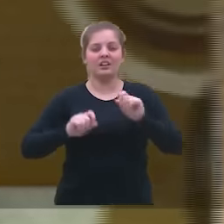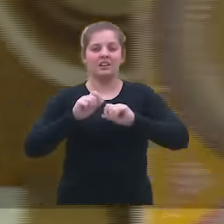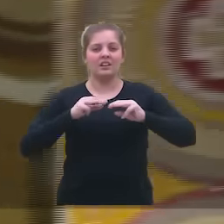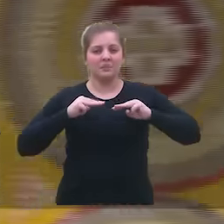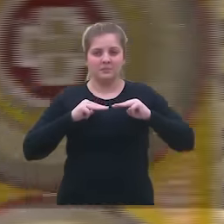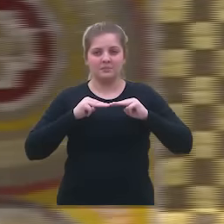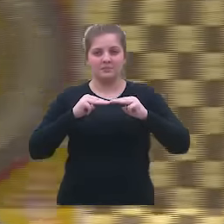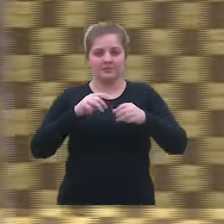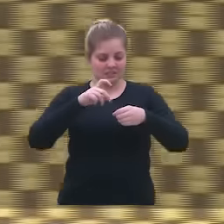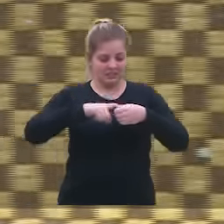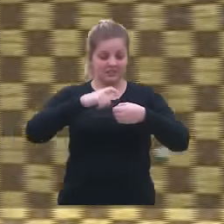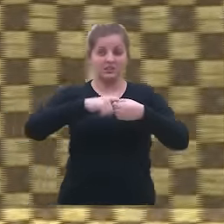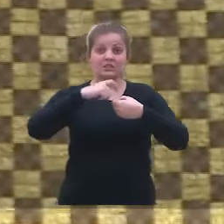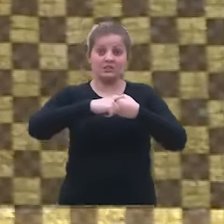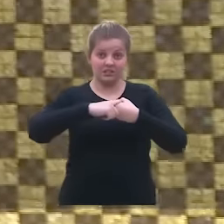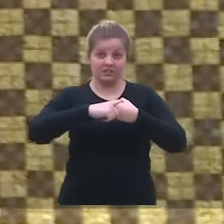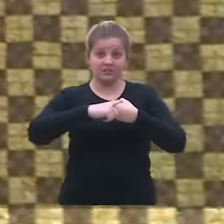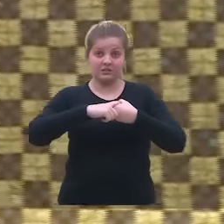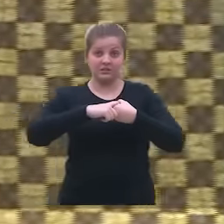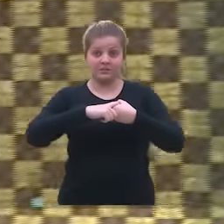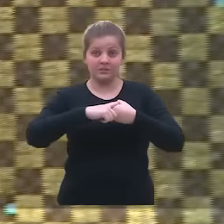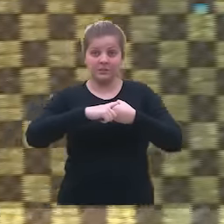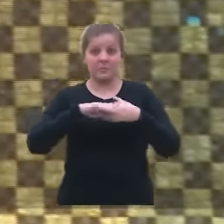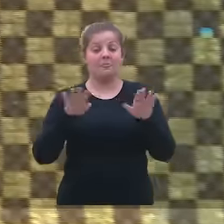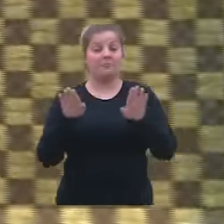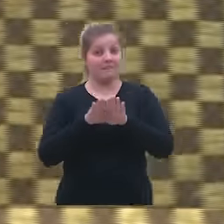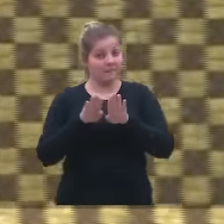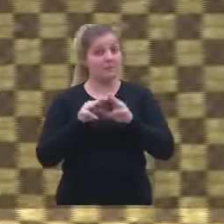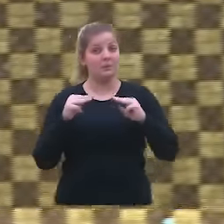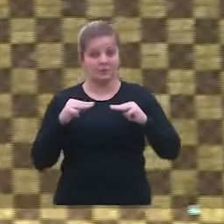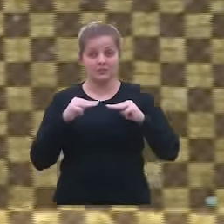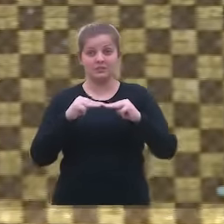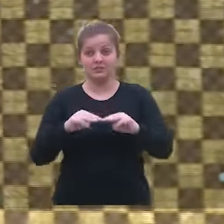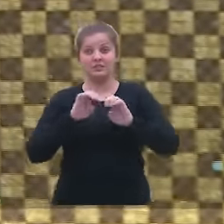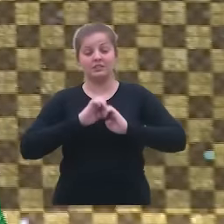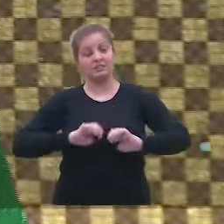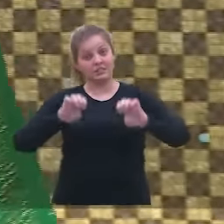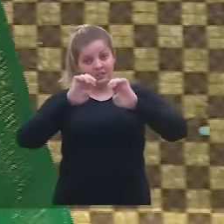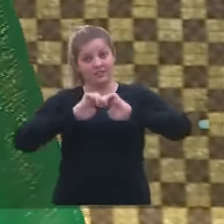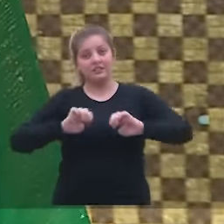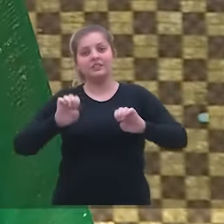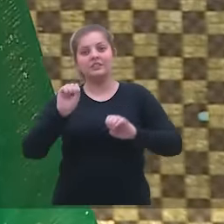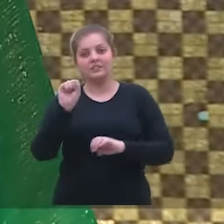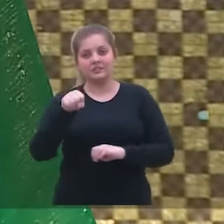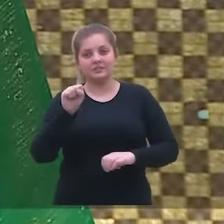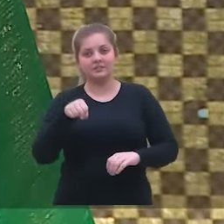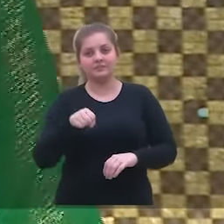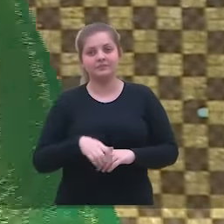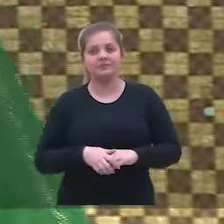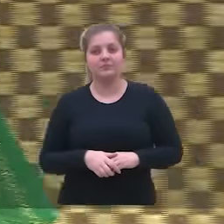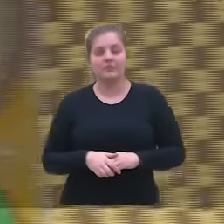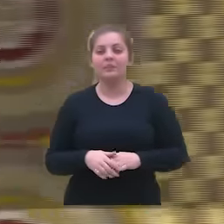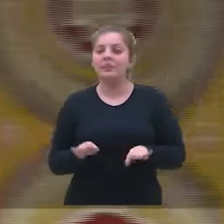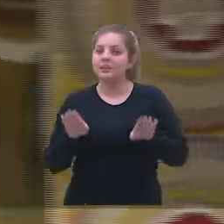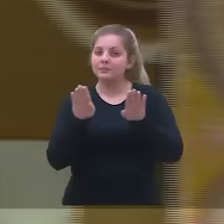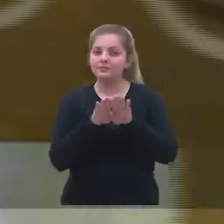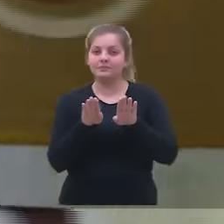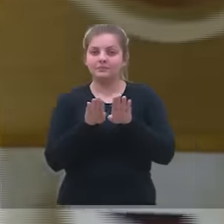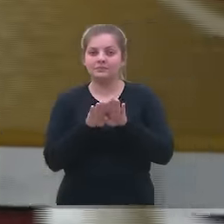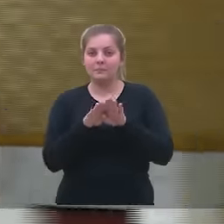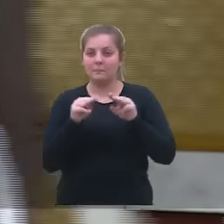é associado é também o missionário evangelizador é também